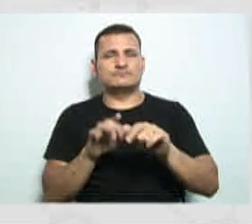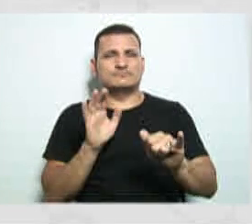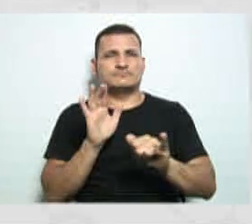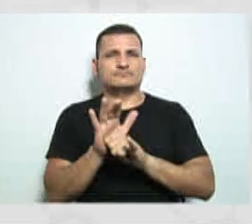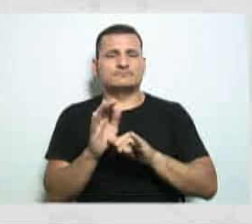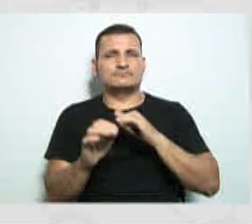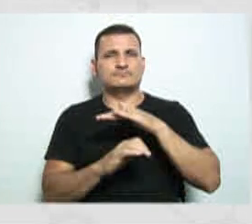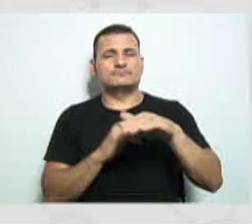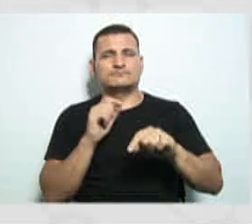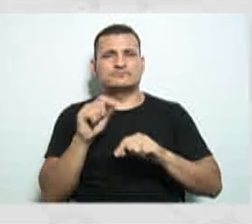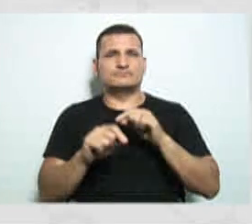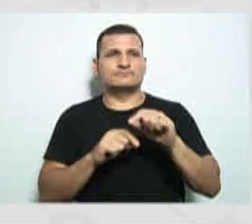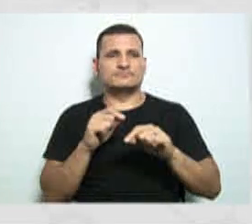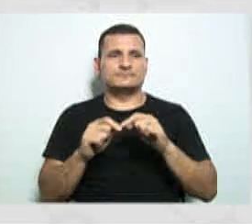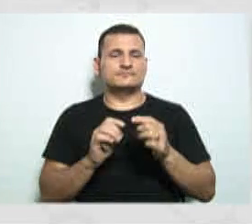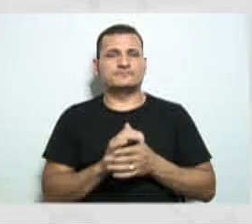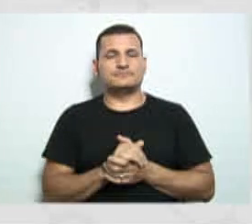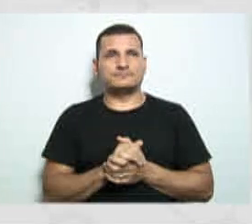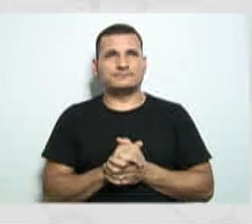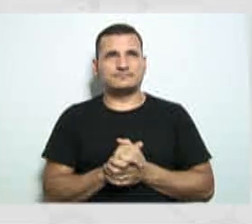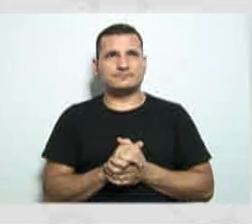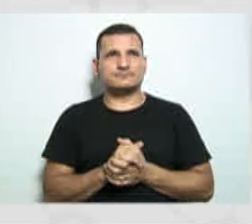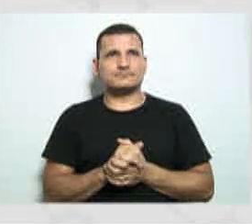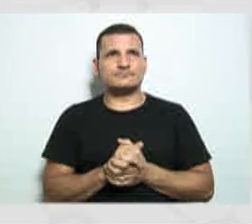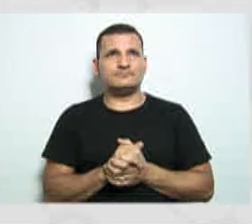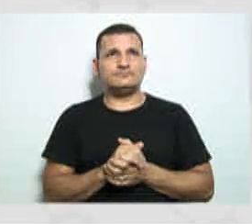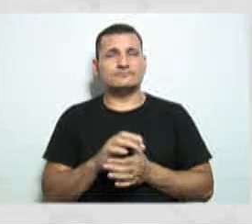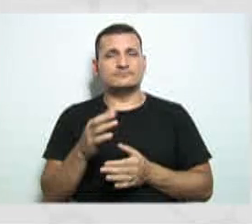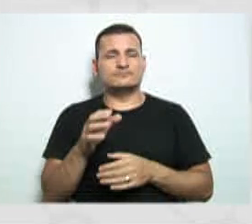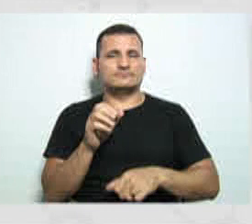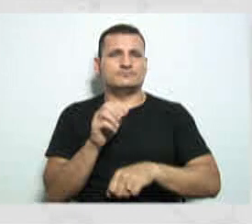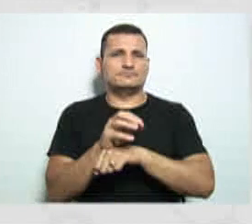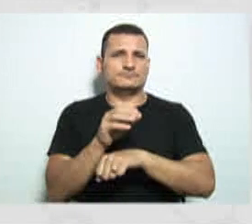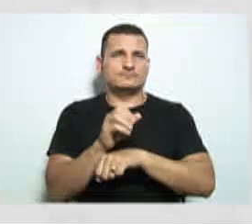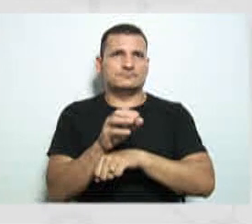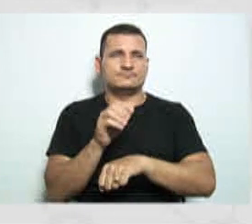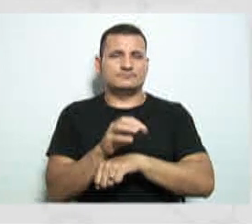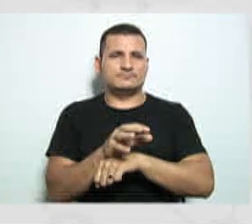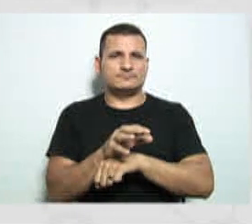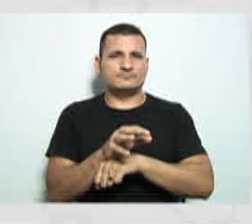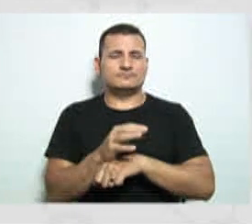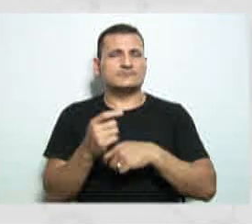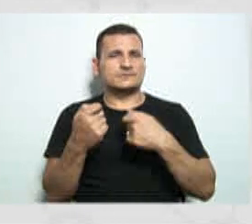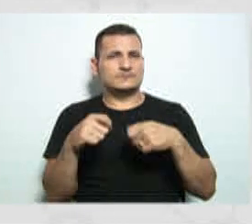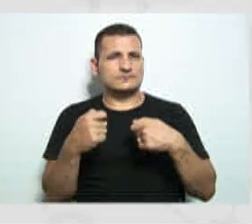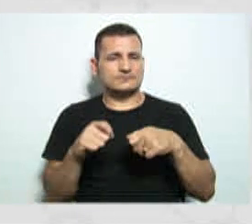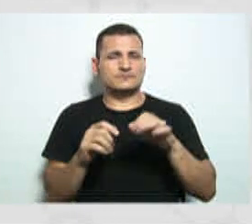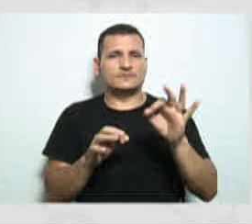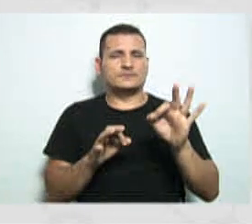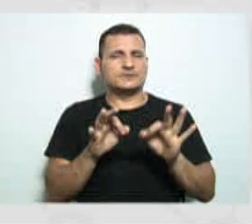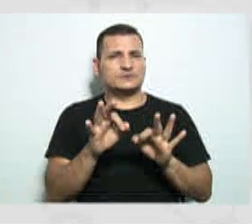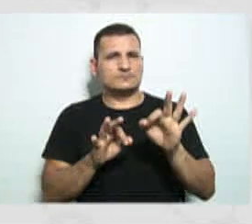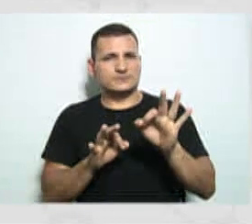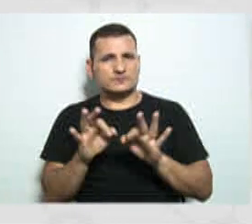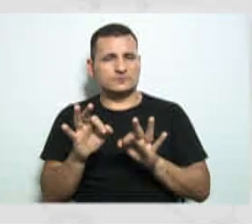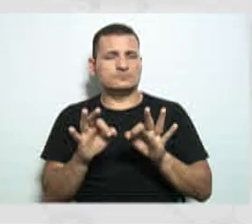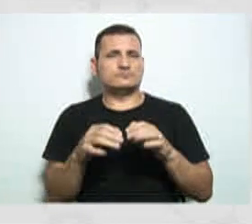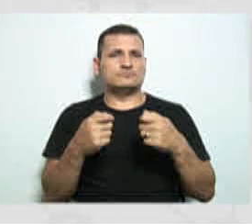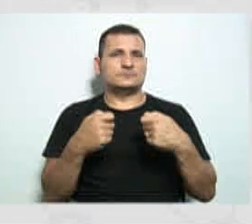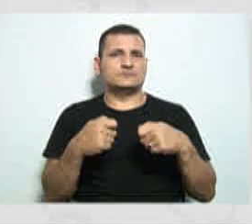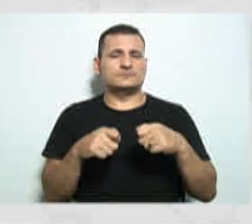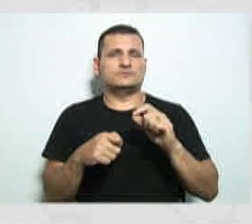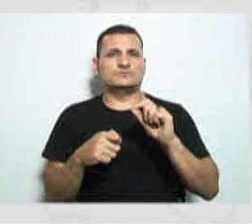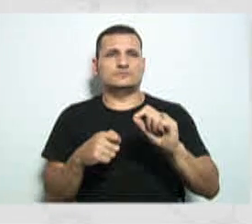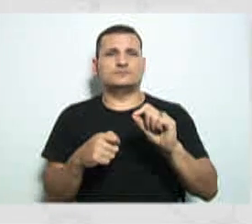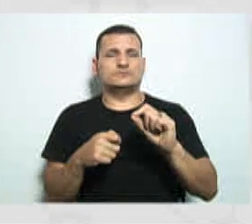identidade organizacional? Tomando como base a orientação necessária ao planejamento, é preciso que se tenha